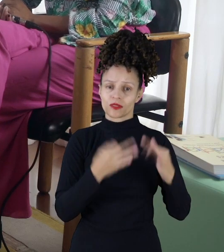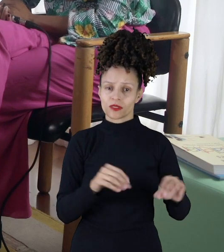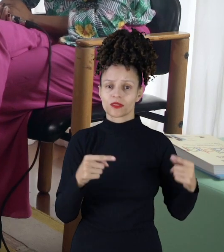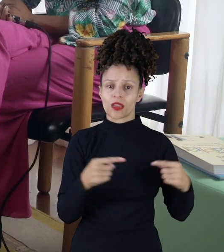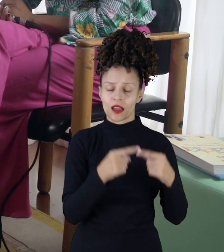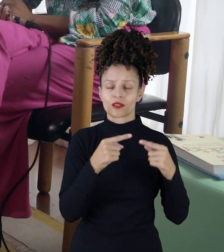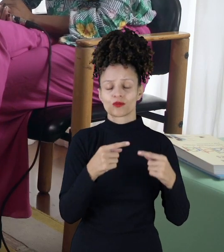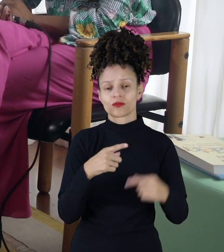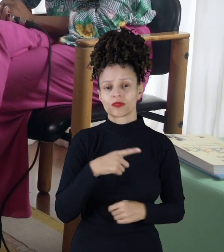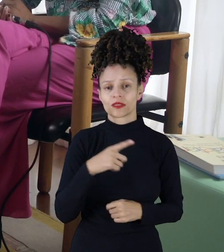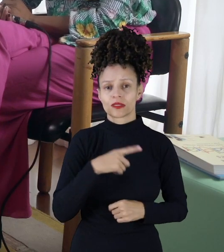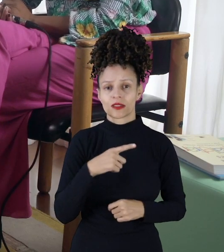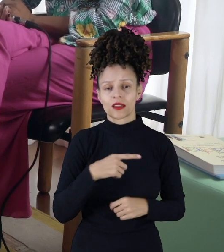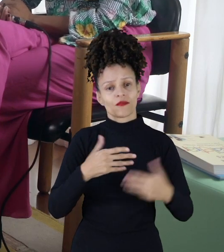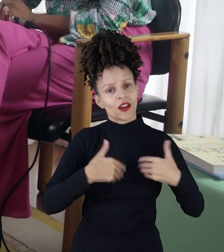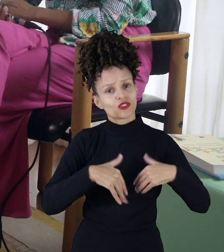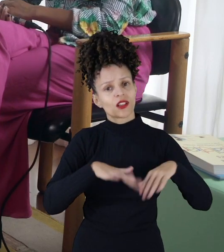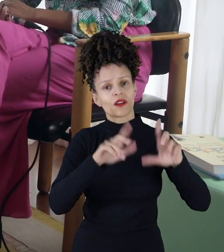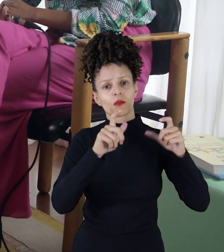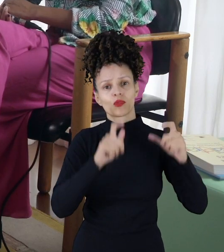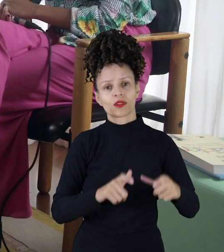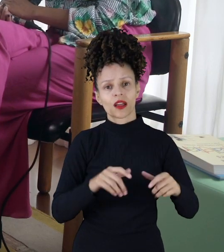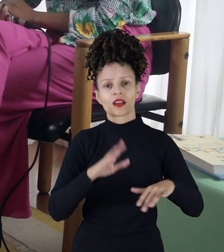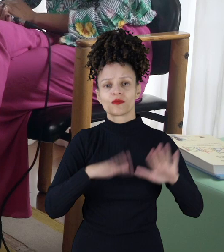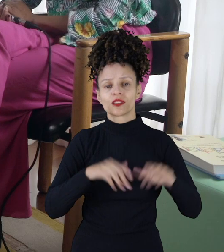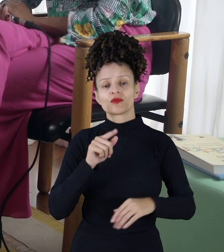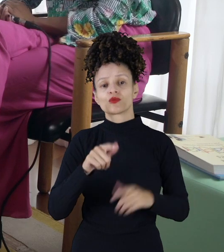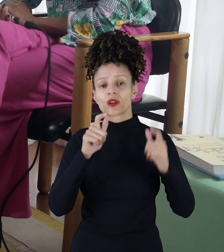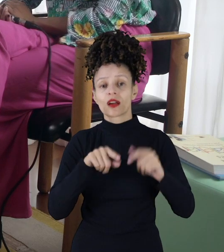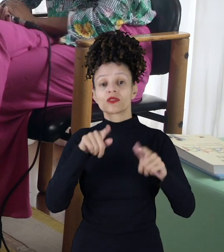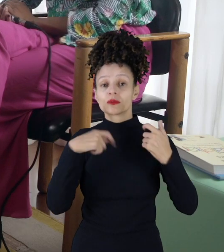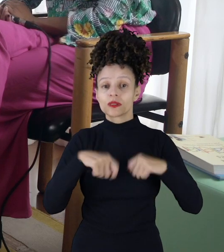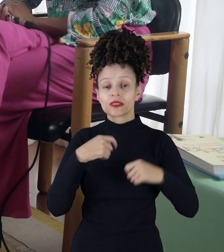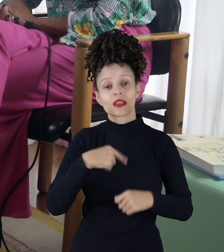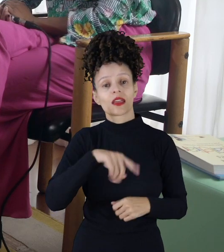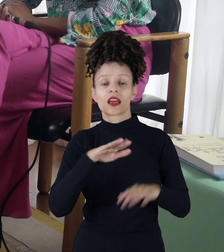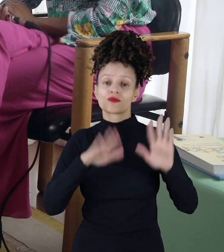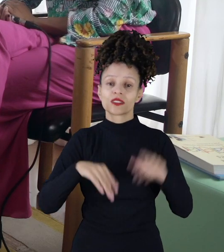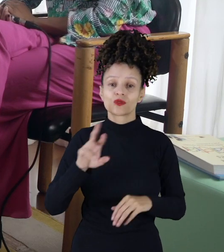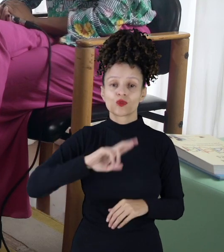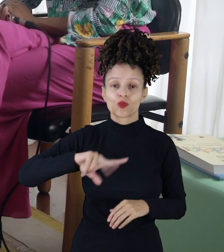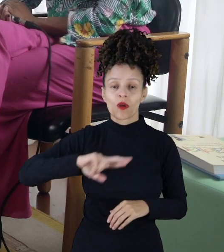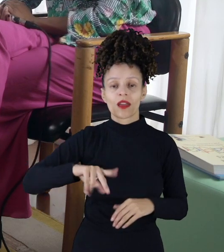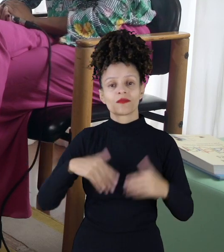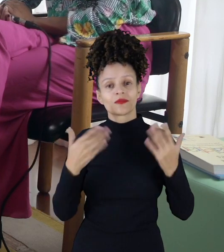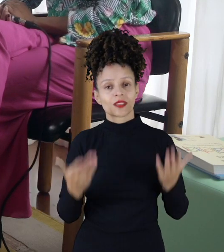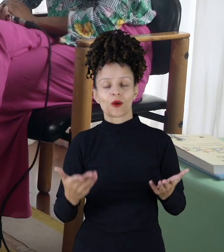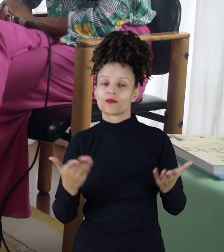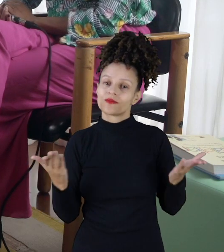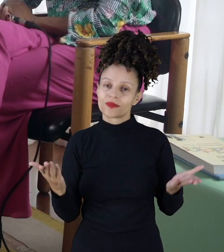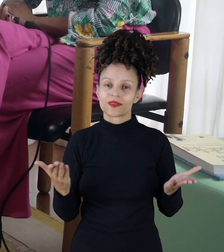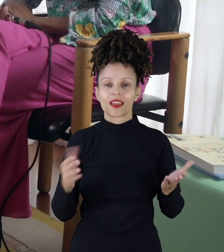momento, né? Cada livro tem ele vai te levar para um lugar que às vezes é esse lugar que você precisa ir, às vezes não